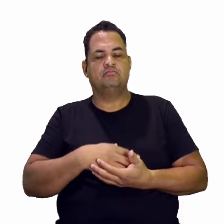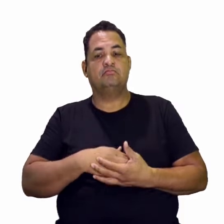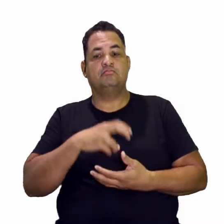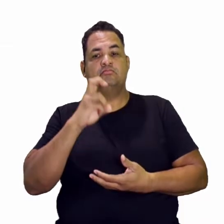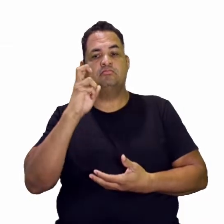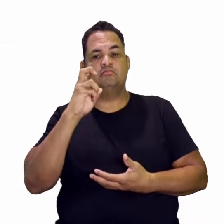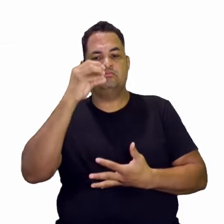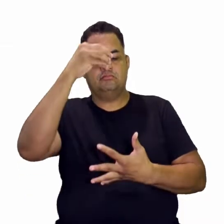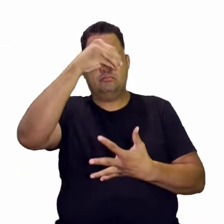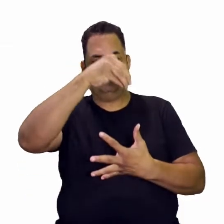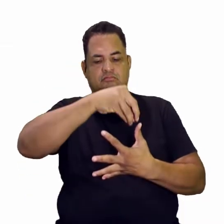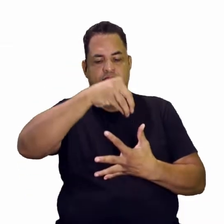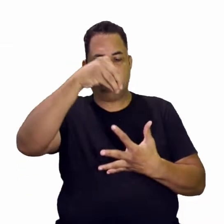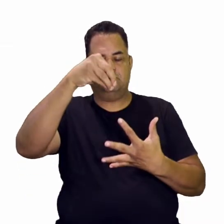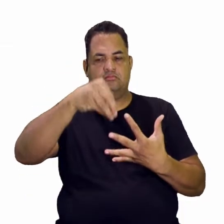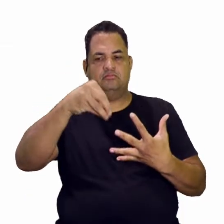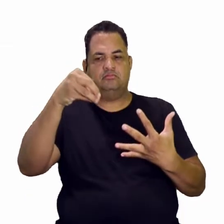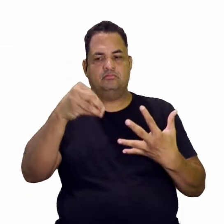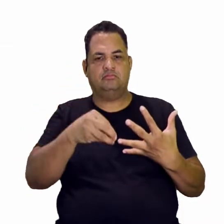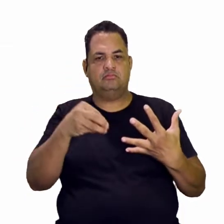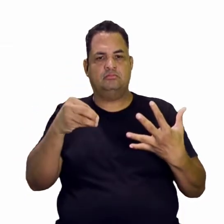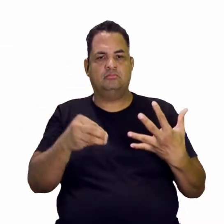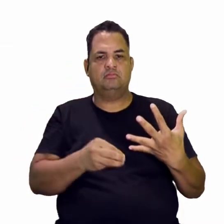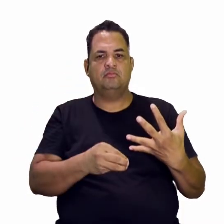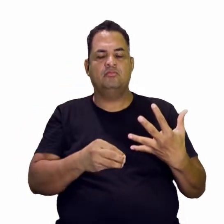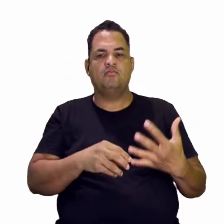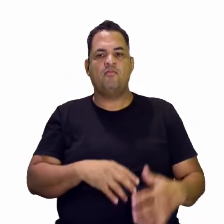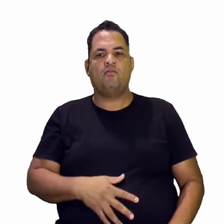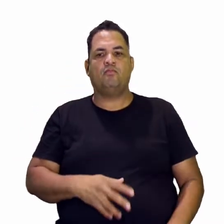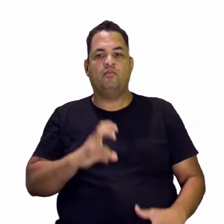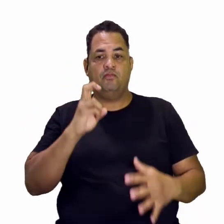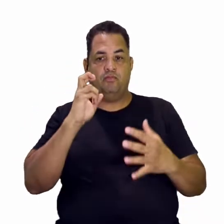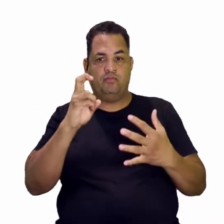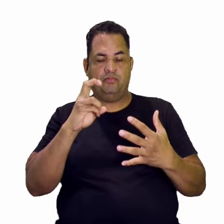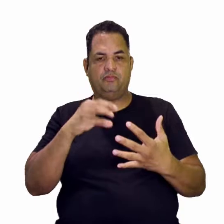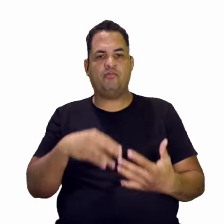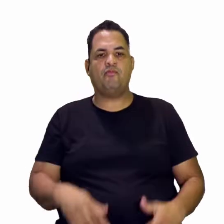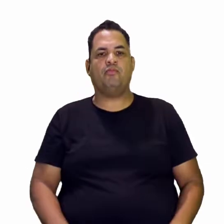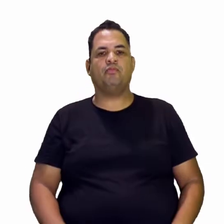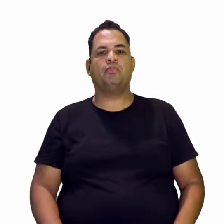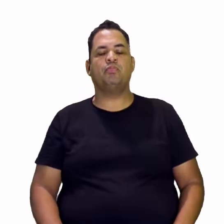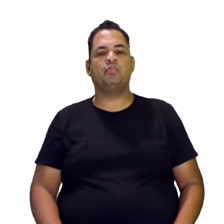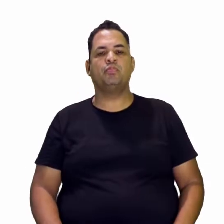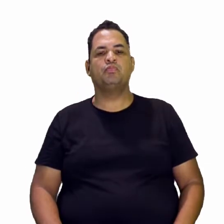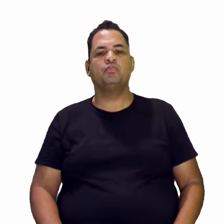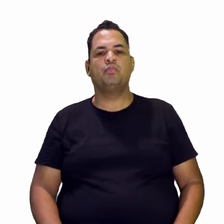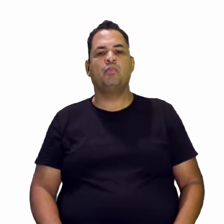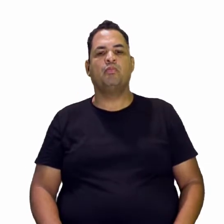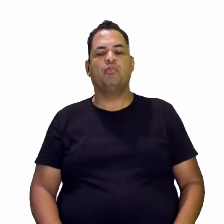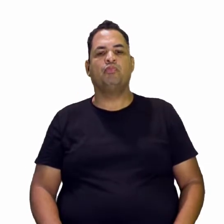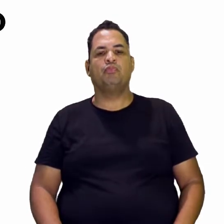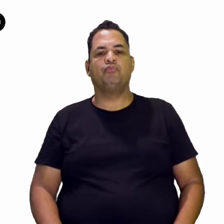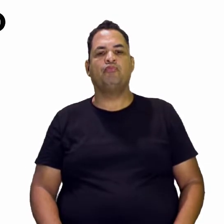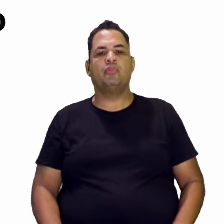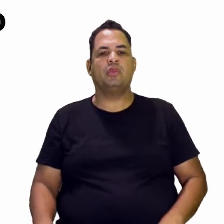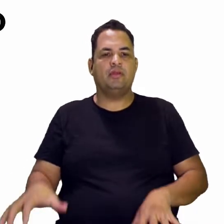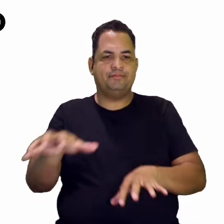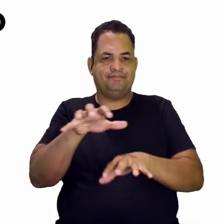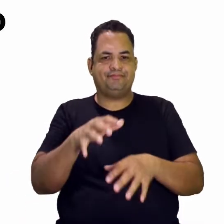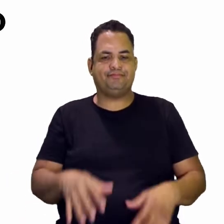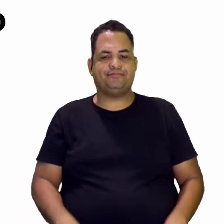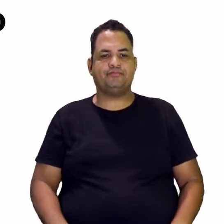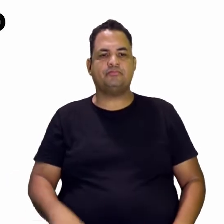5 reinos. E aí a gente destacou bem colorido para você não esquecer, tá? Então nós vamos ter o